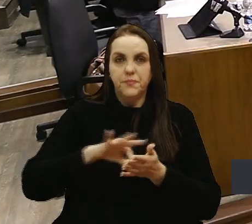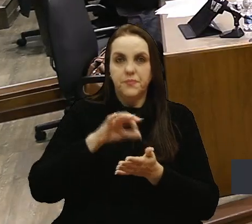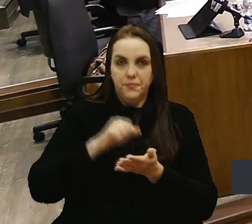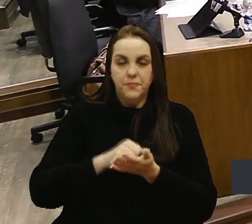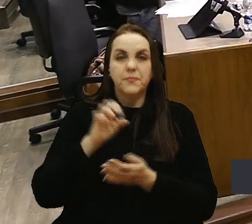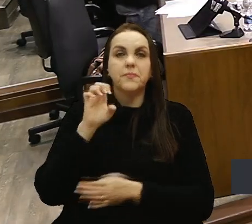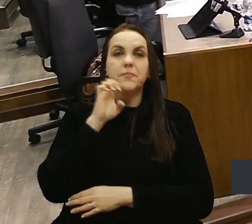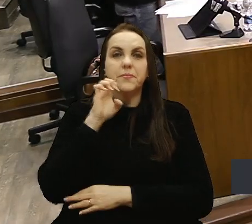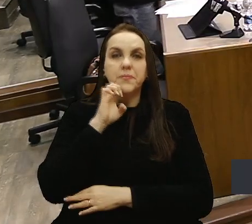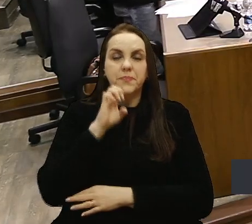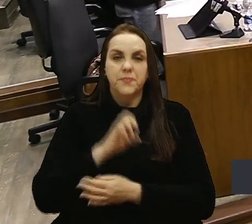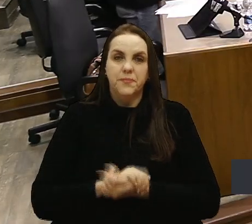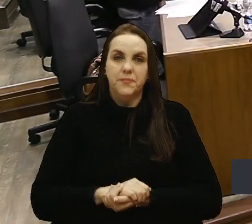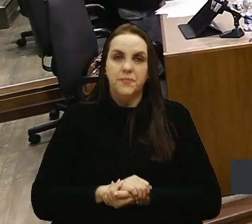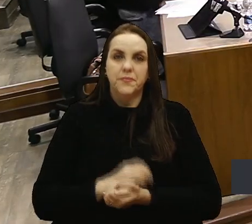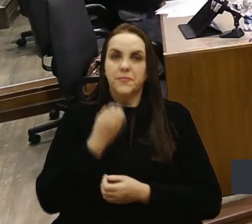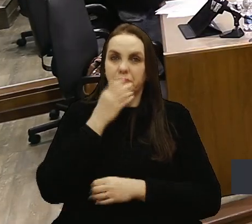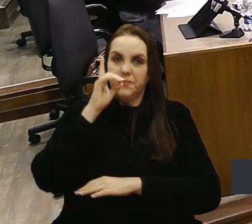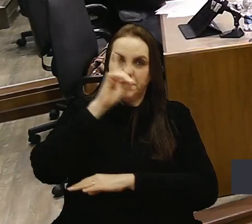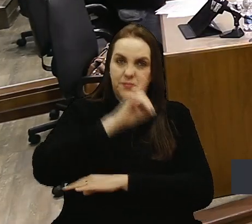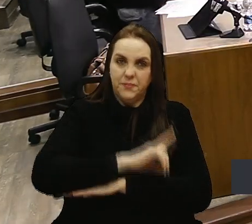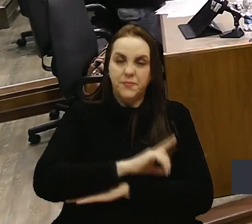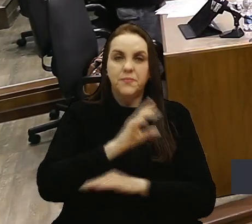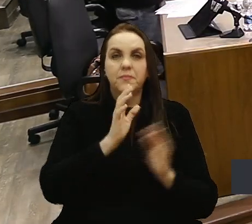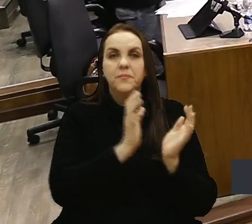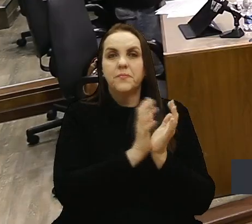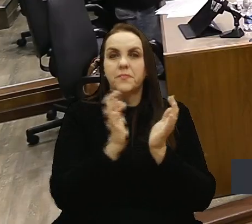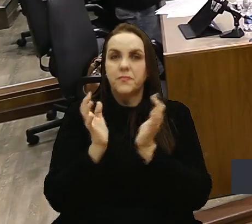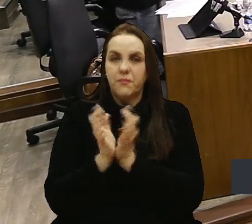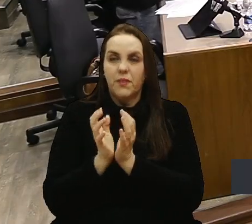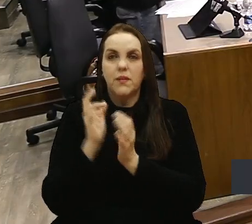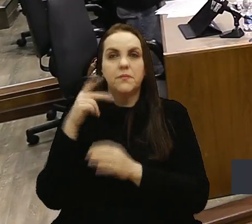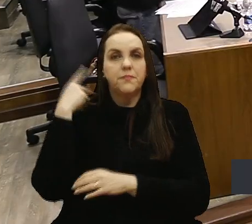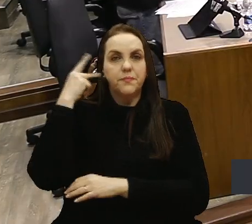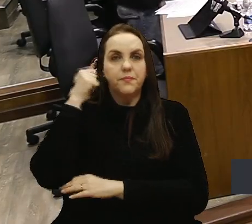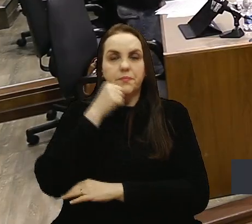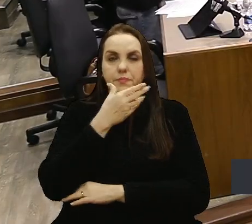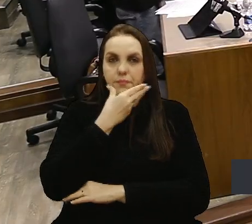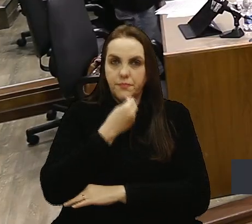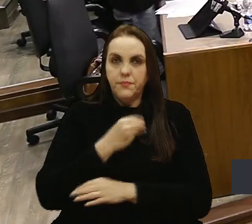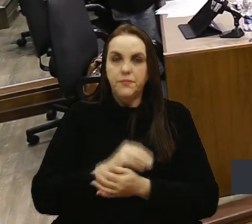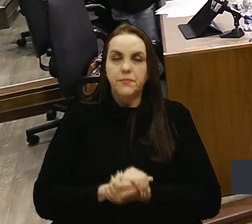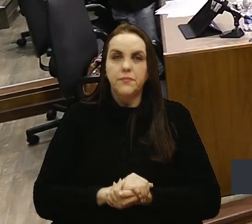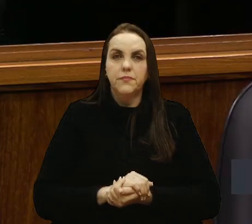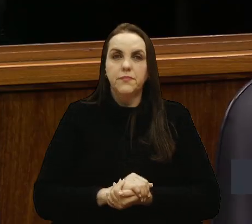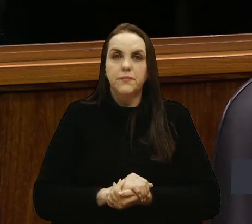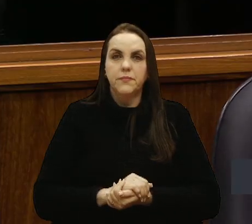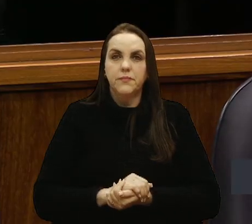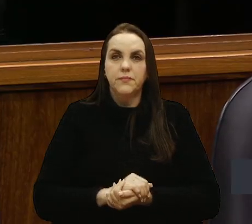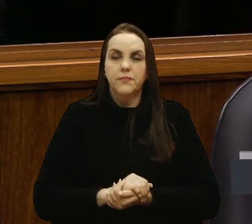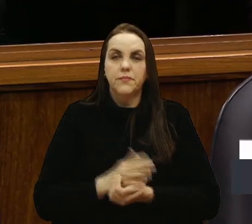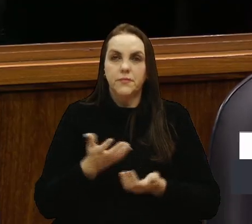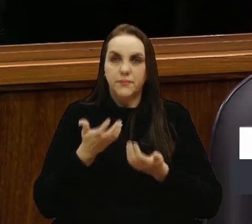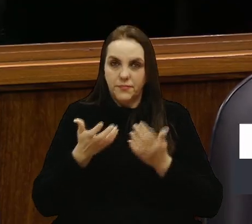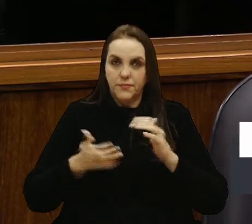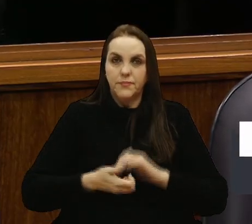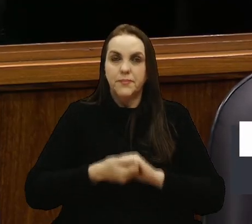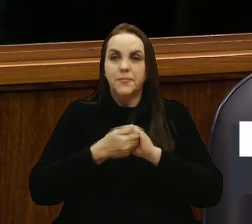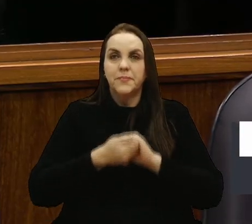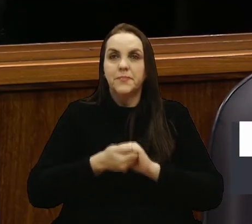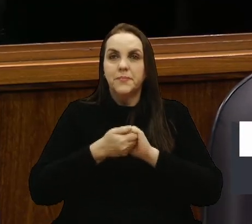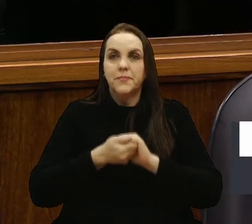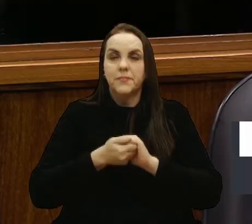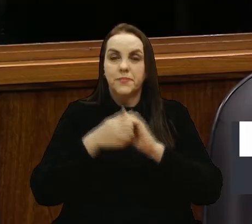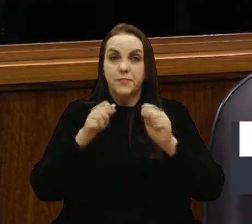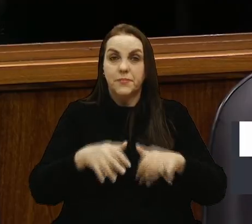Estela Balardim. Bom dia, colegas vereadores, colegas vereadoras. Eu gostaria de fazer uma saudação à